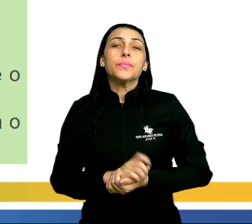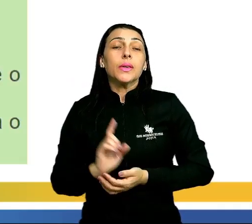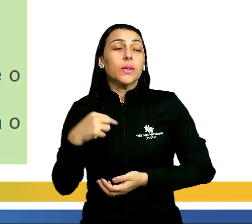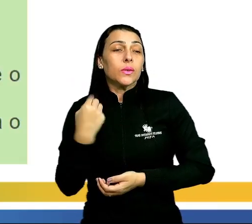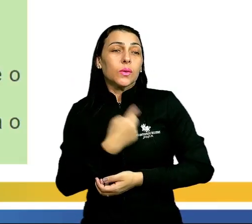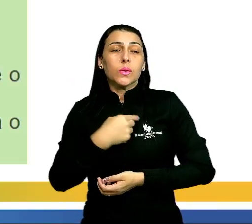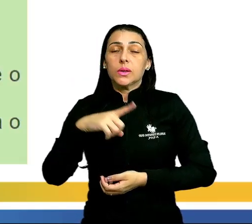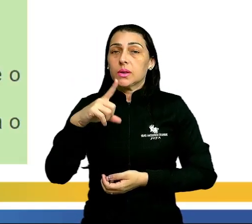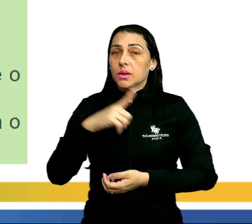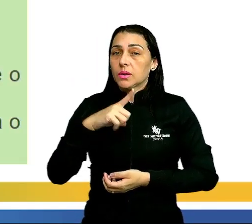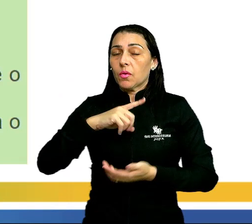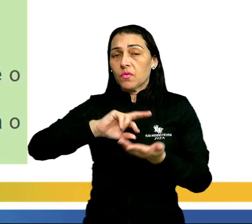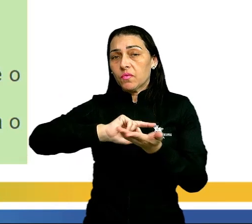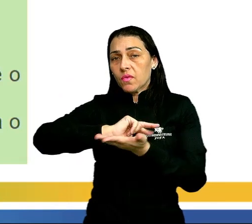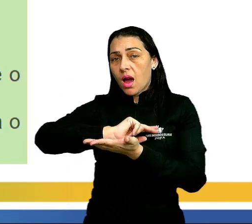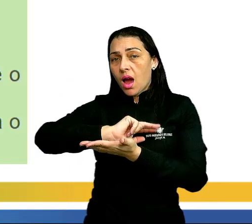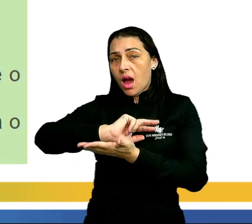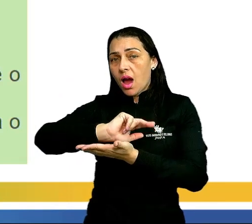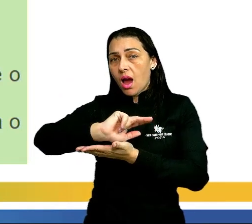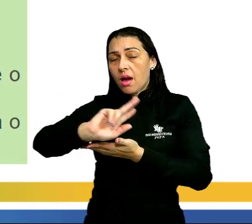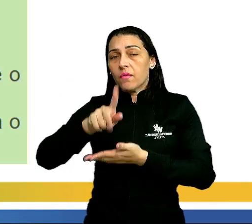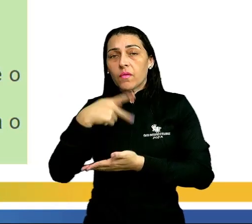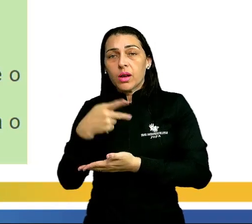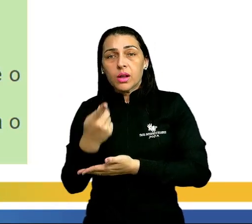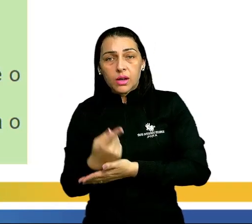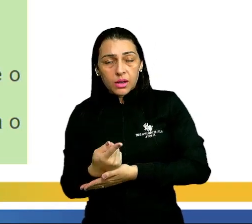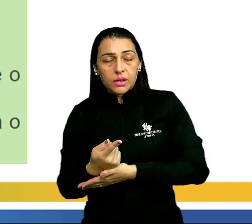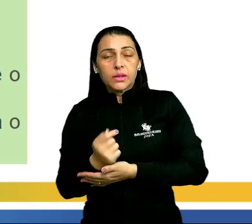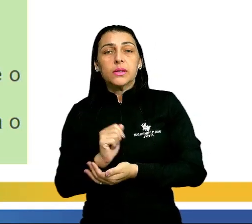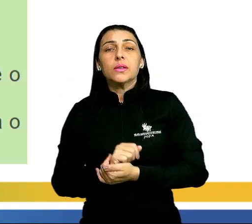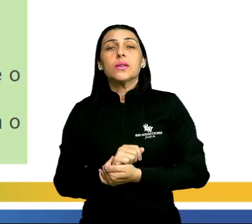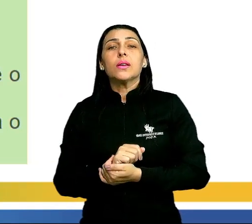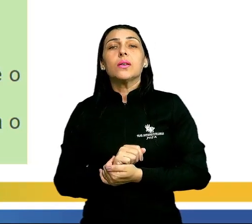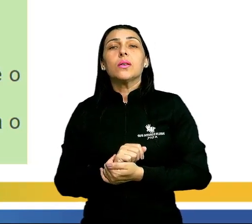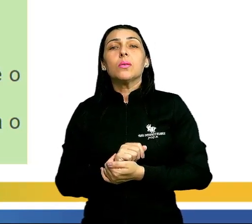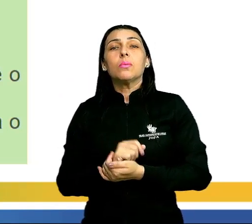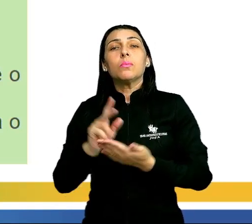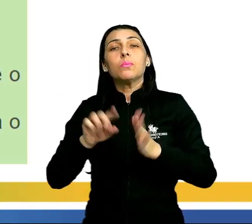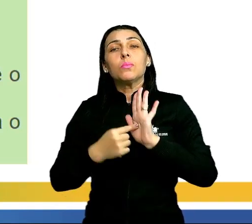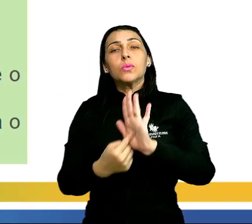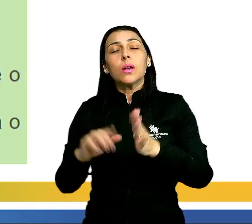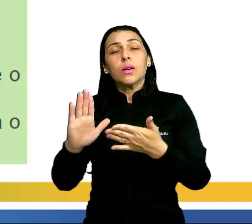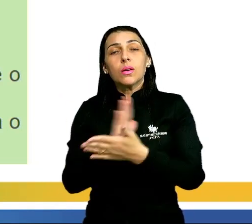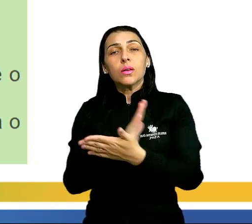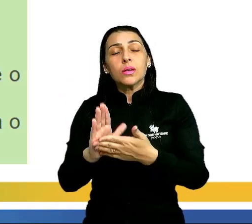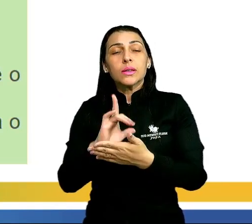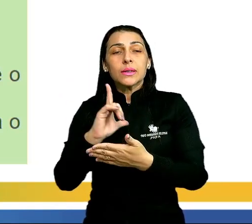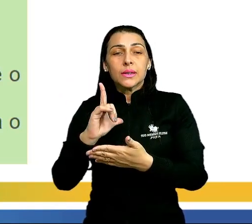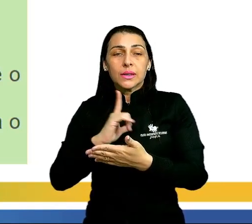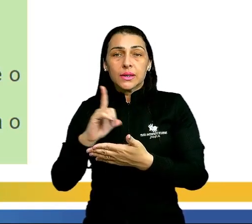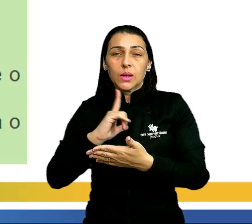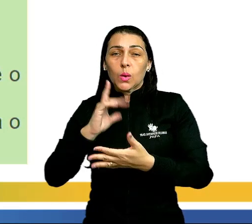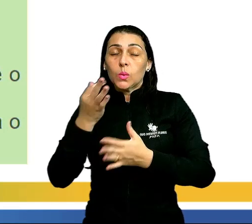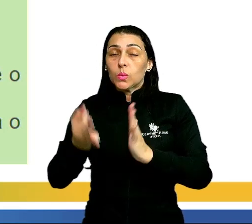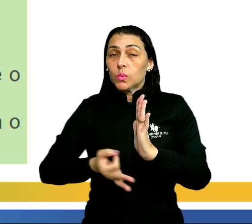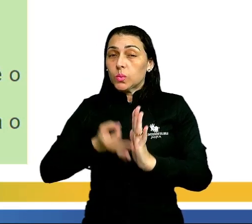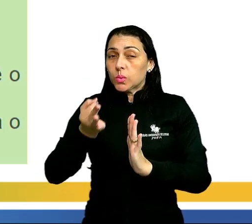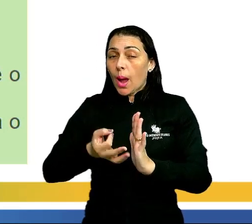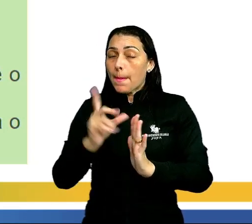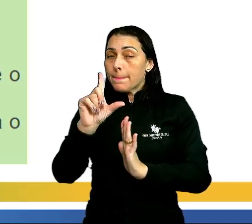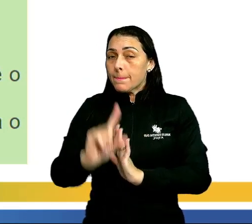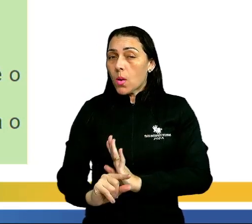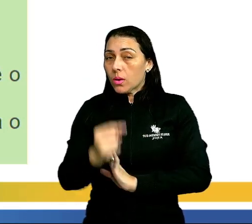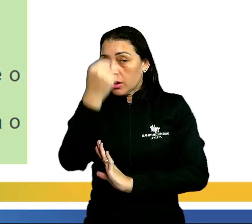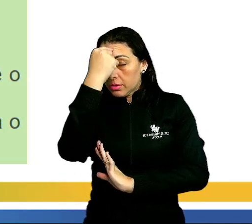Nós temos, então, várias falácias e aqui a gente vai colocar algumas. Hoje nós teremos muito discurso e pouca